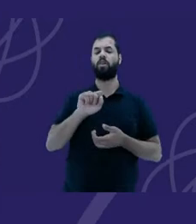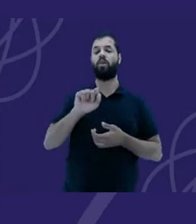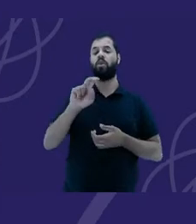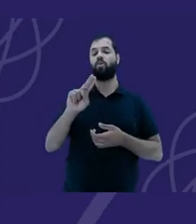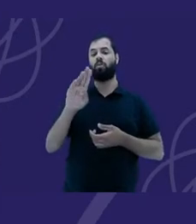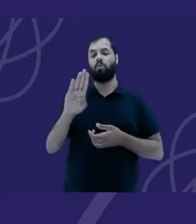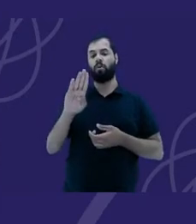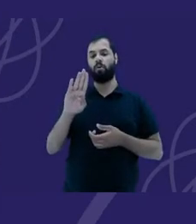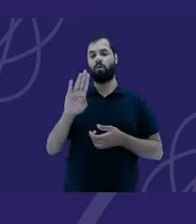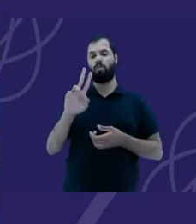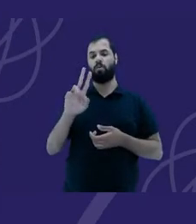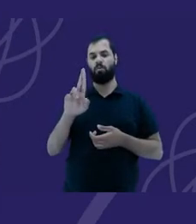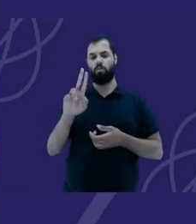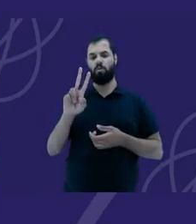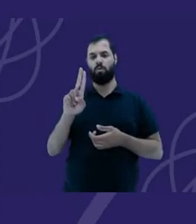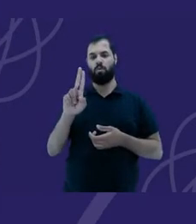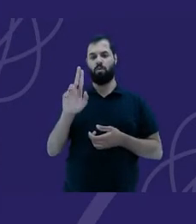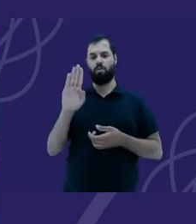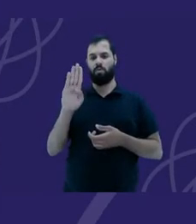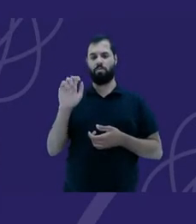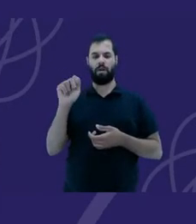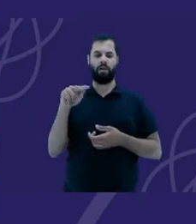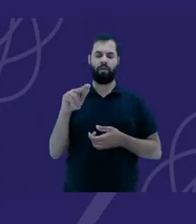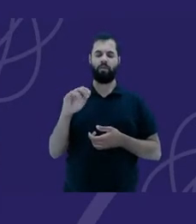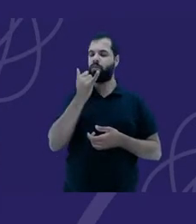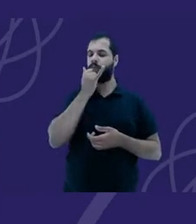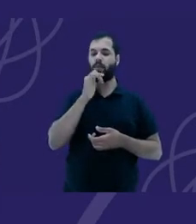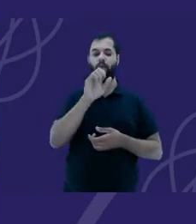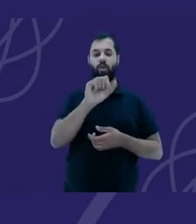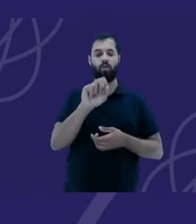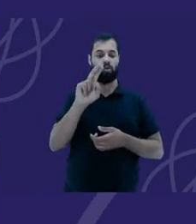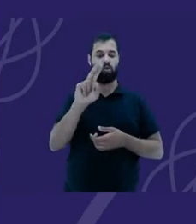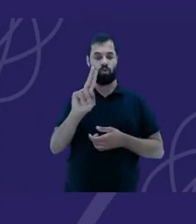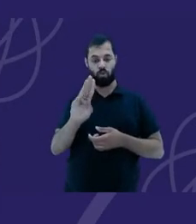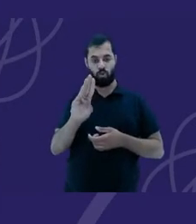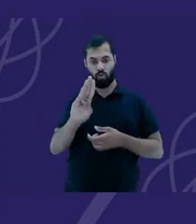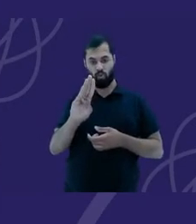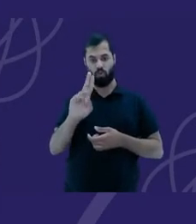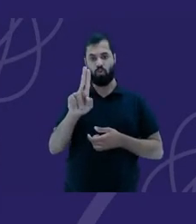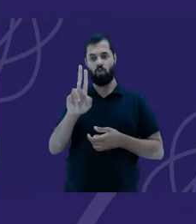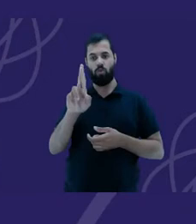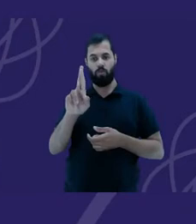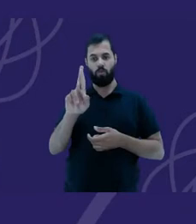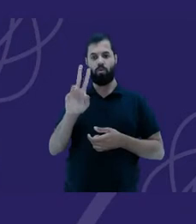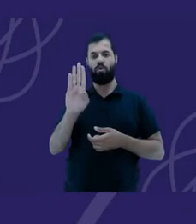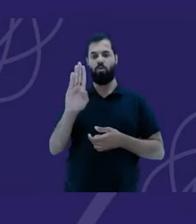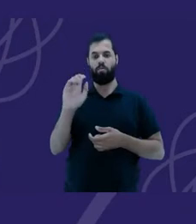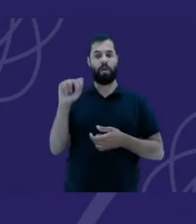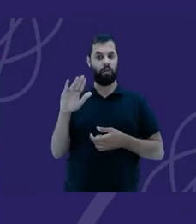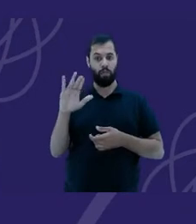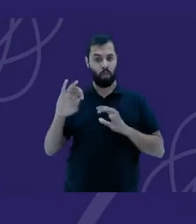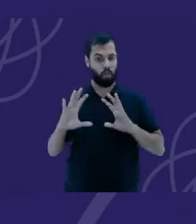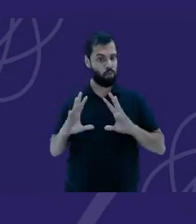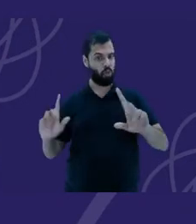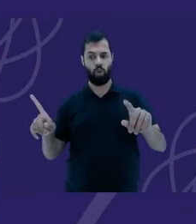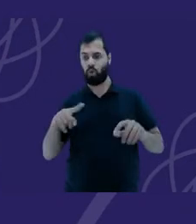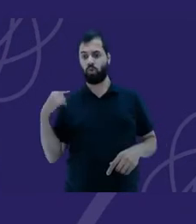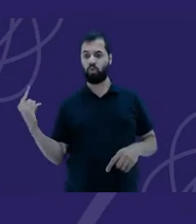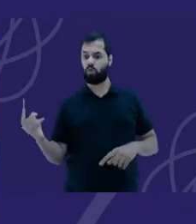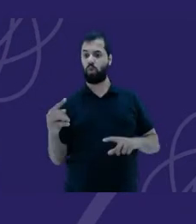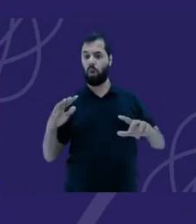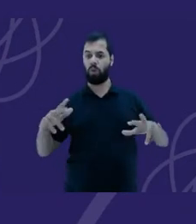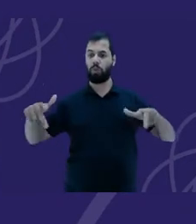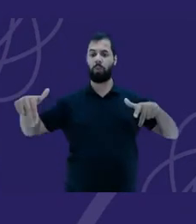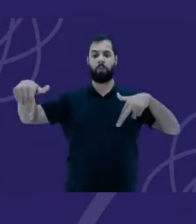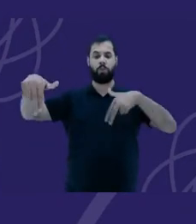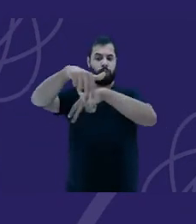e tem um subúrbio, de uma forma geral ali, dentro dessa abrangência, né, dessa coisa circular, né? O Clóvis que me